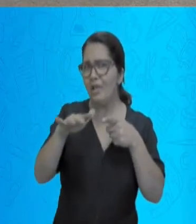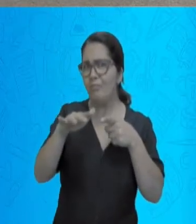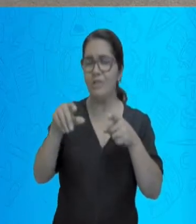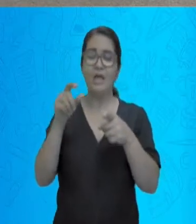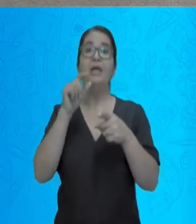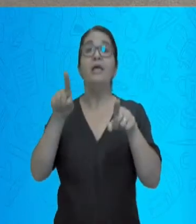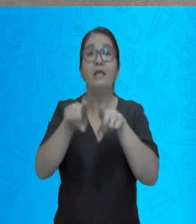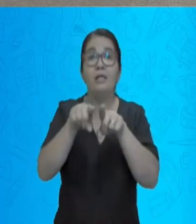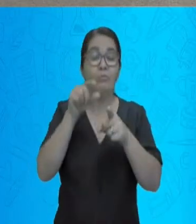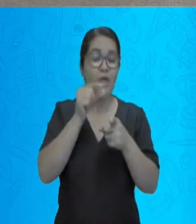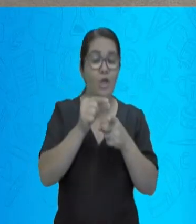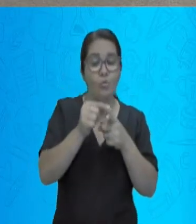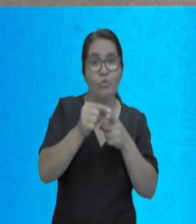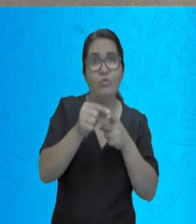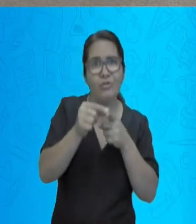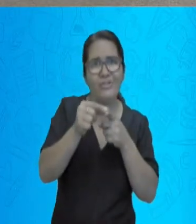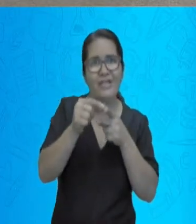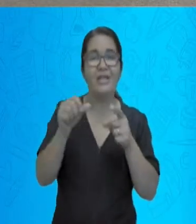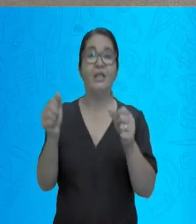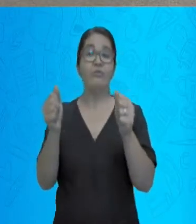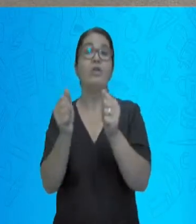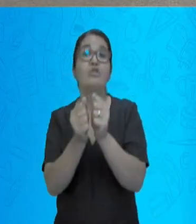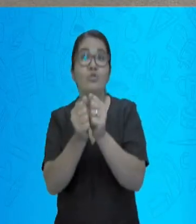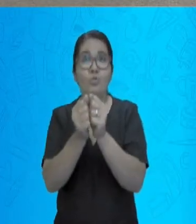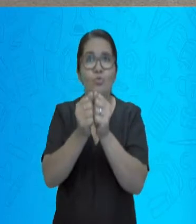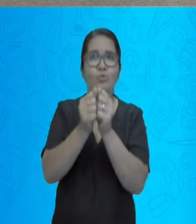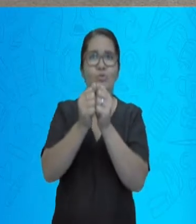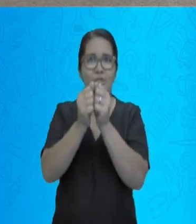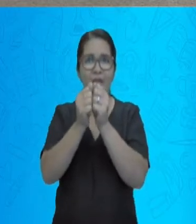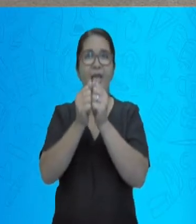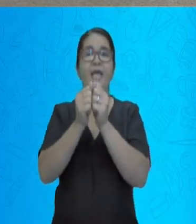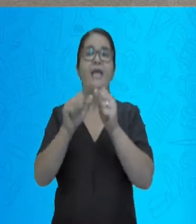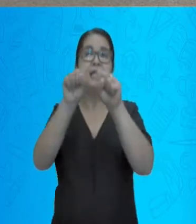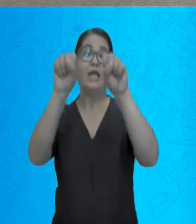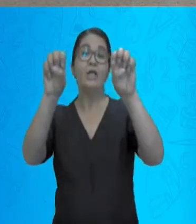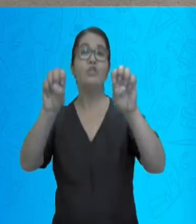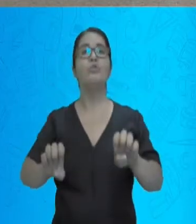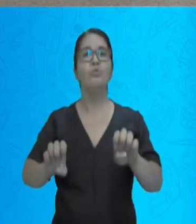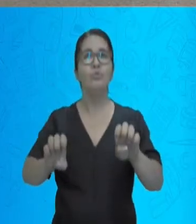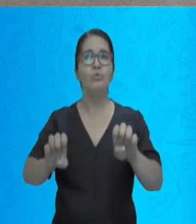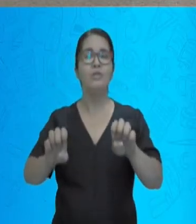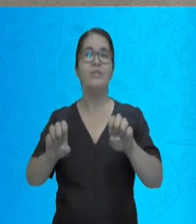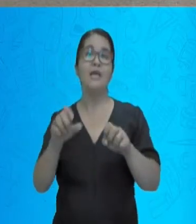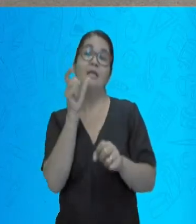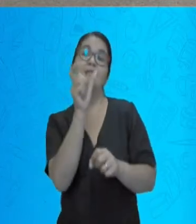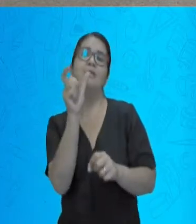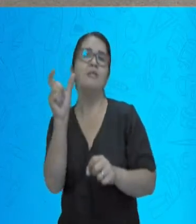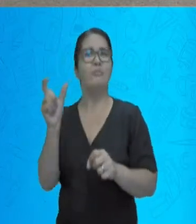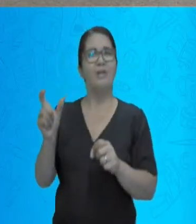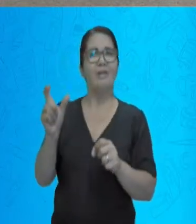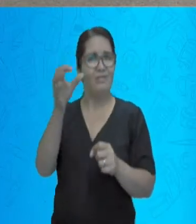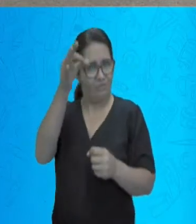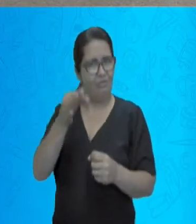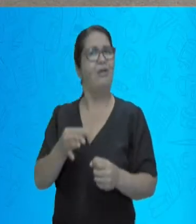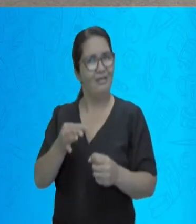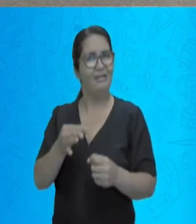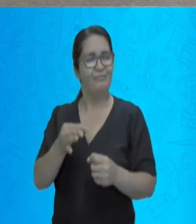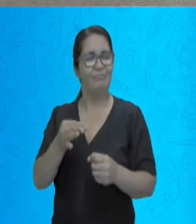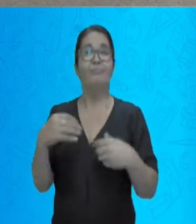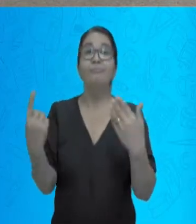se juntam e formam os sons das palavras. Então lembra que nós falamos sobre fonemas, o som que a nossa